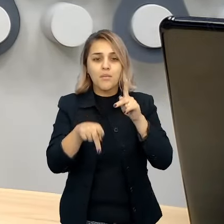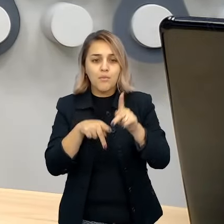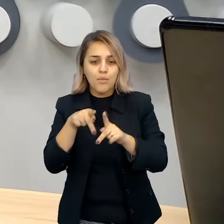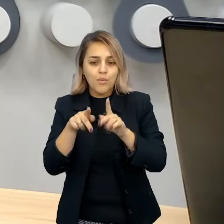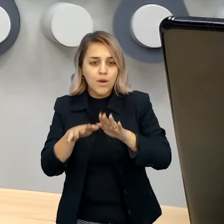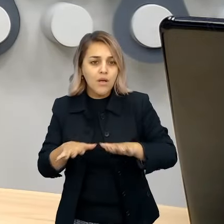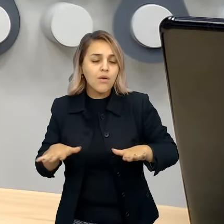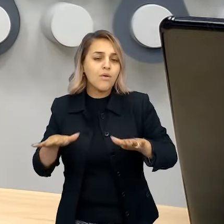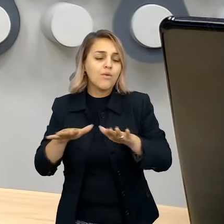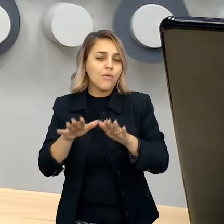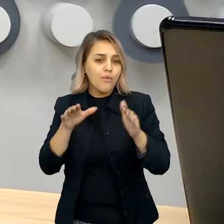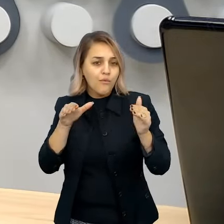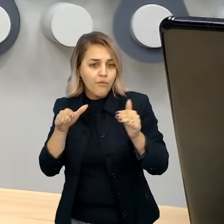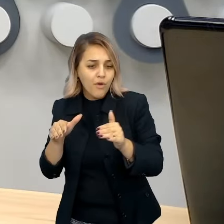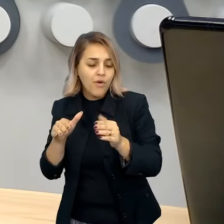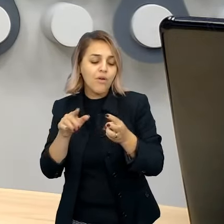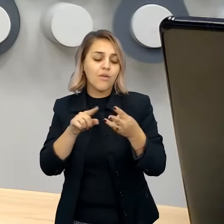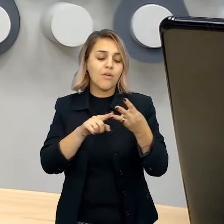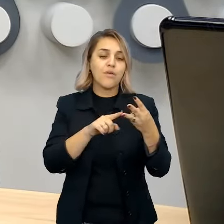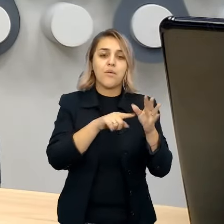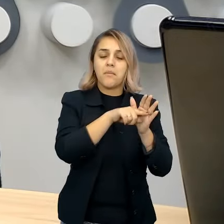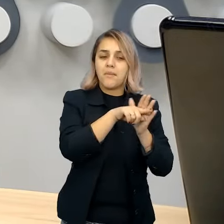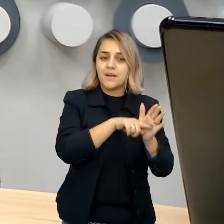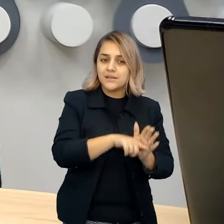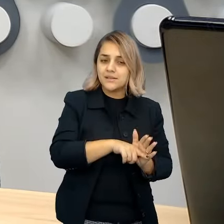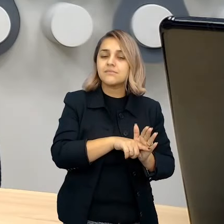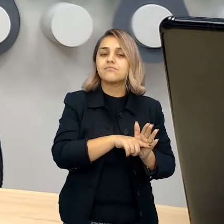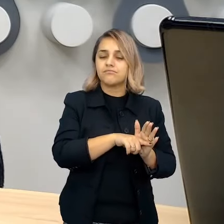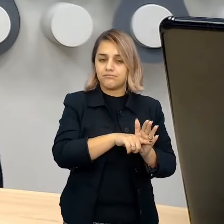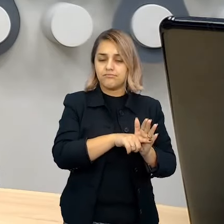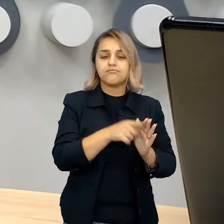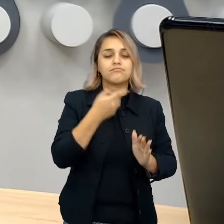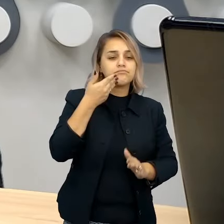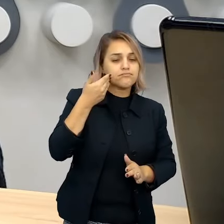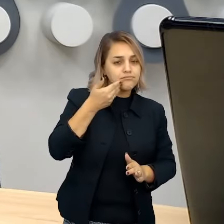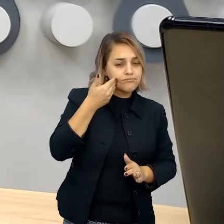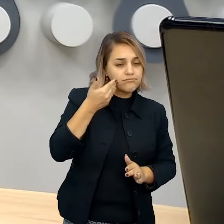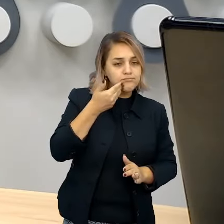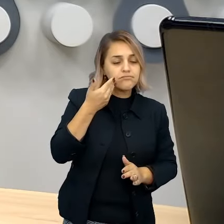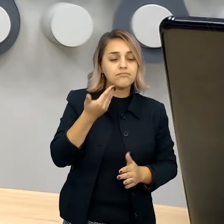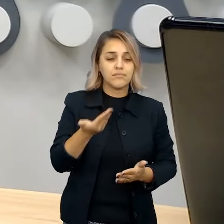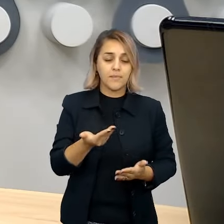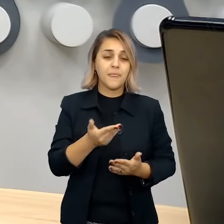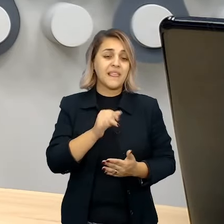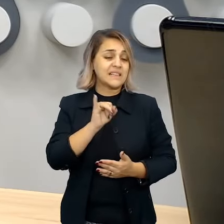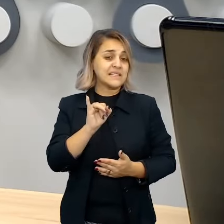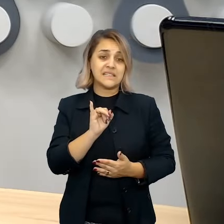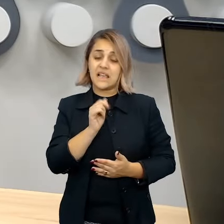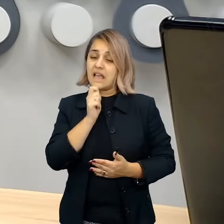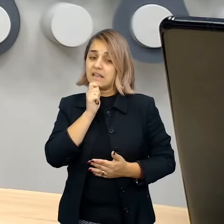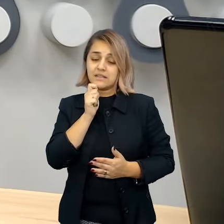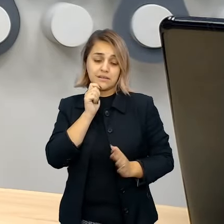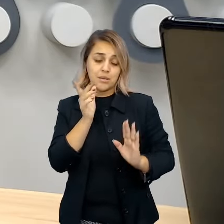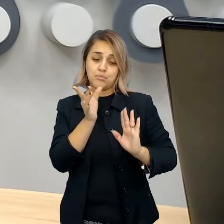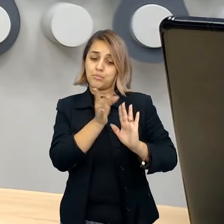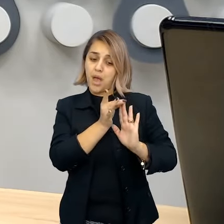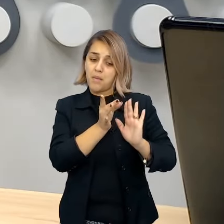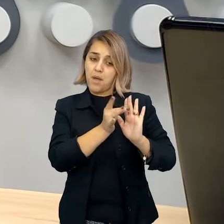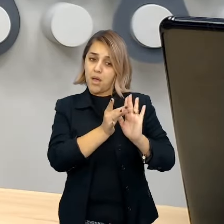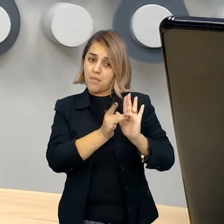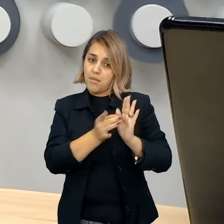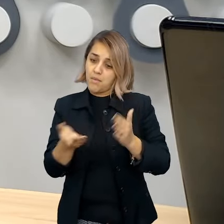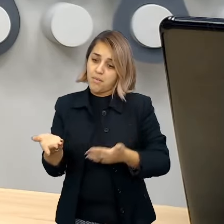e instrumento adequado para a coleta de dados. Caso eles não se refiram a esses itens, a partir da